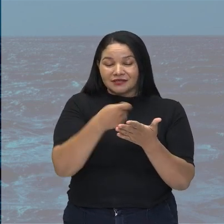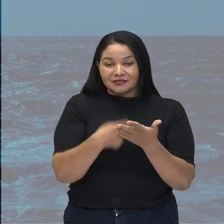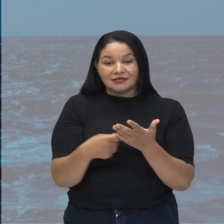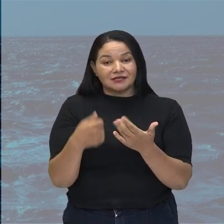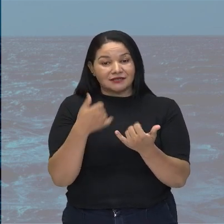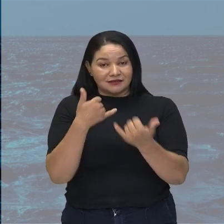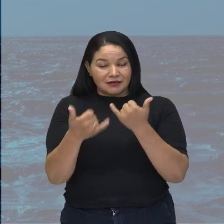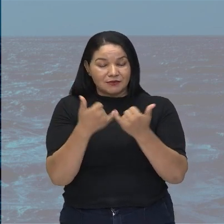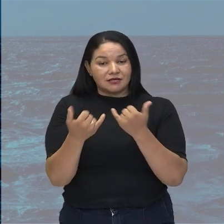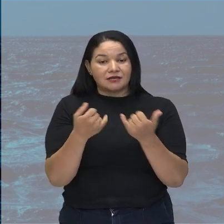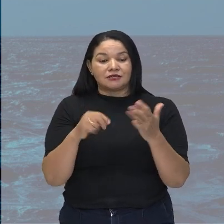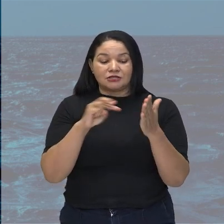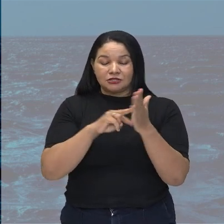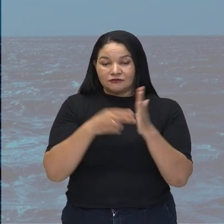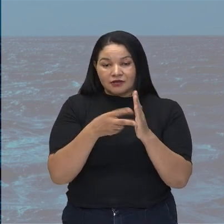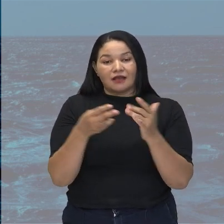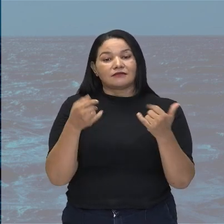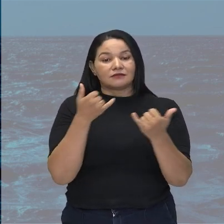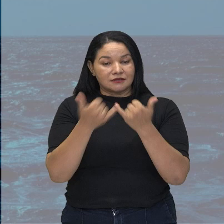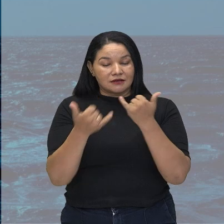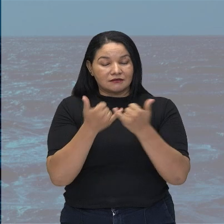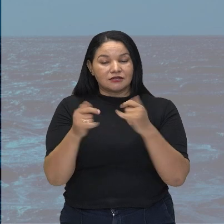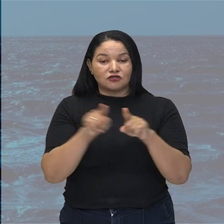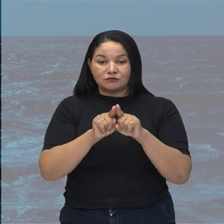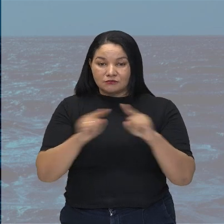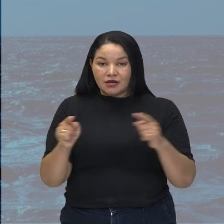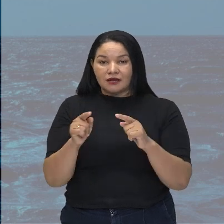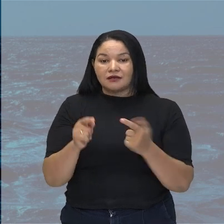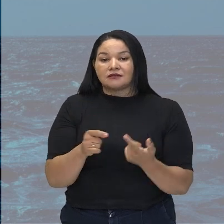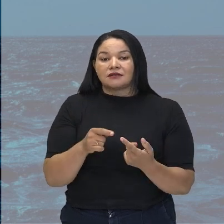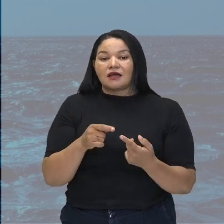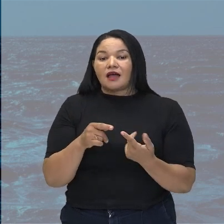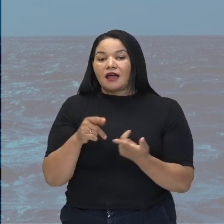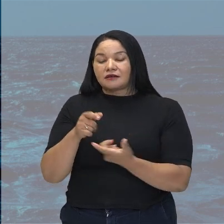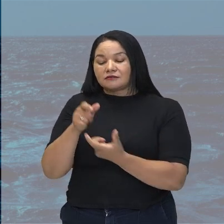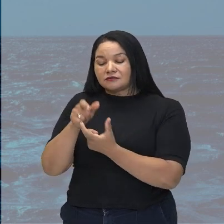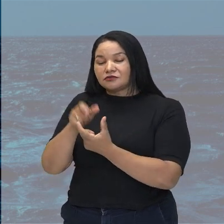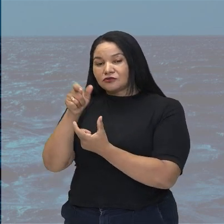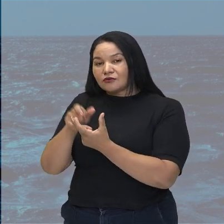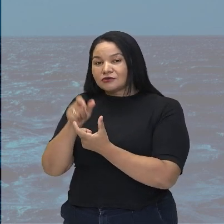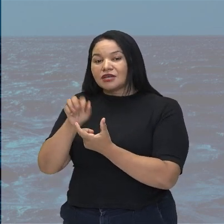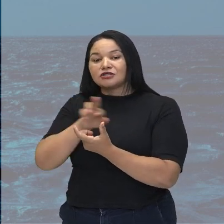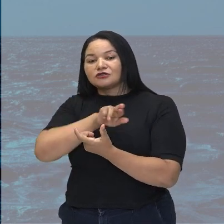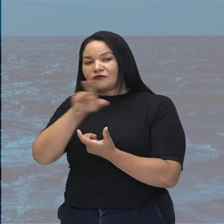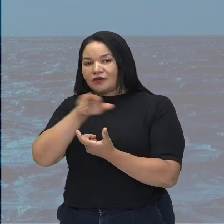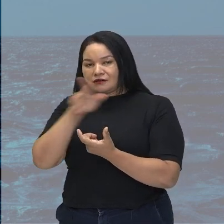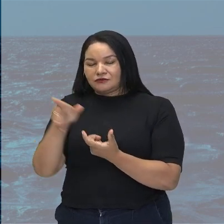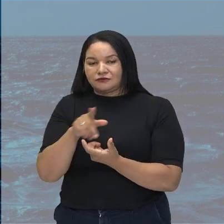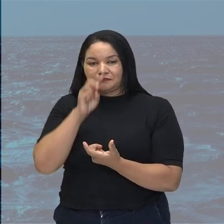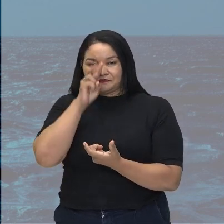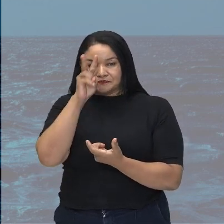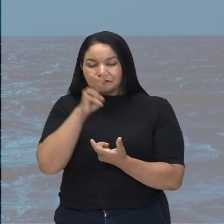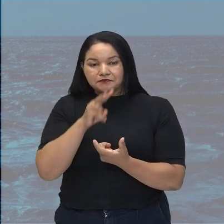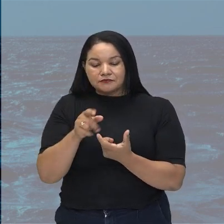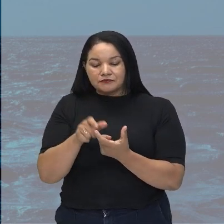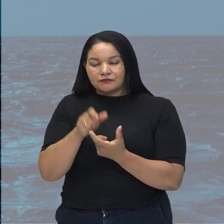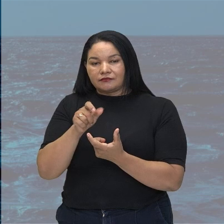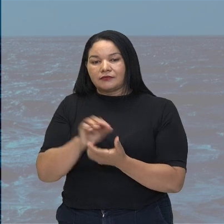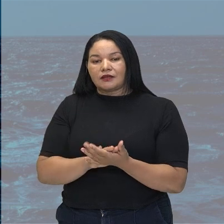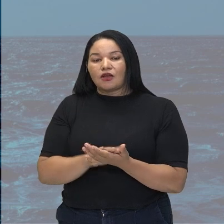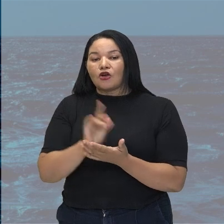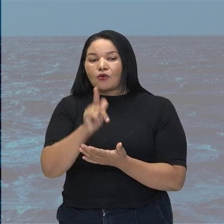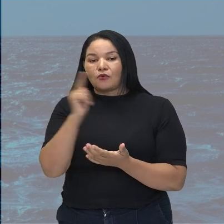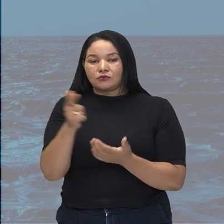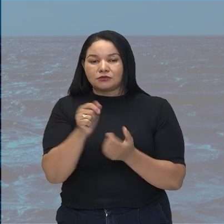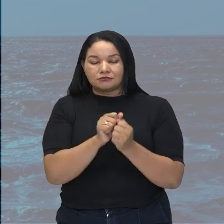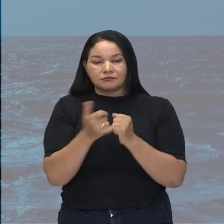muito parecida, tá bom? Então, de álcool para álcool, eu tenho a palavra epidemia